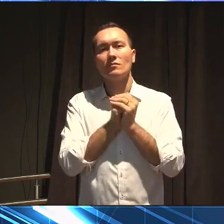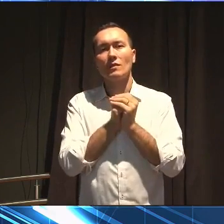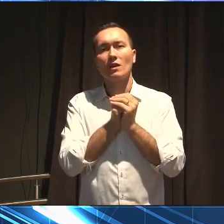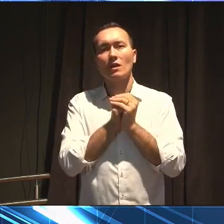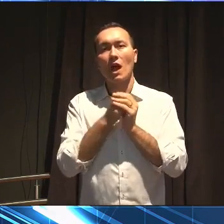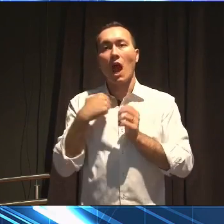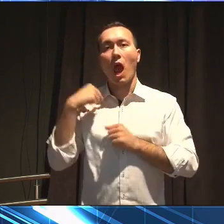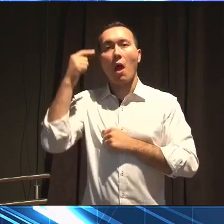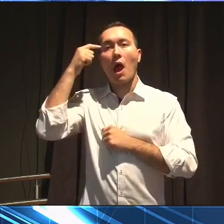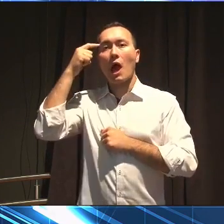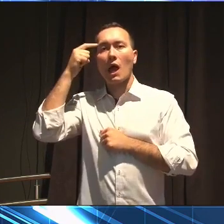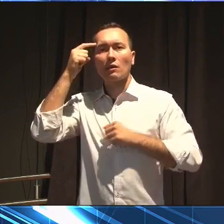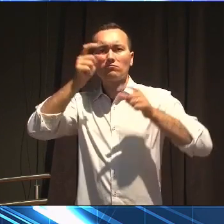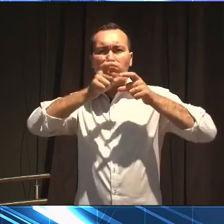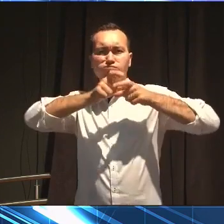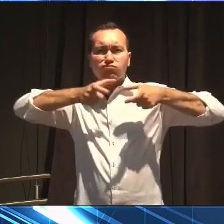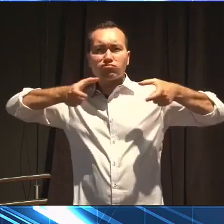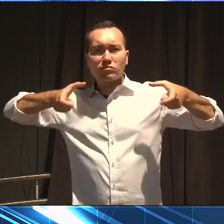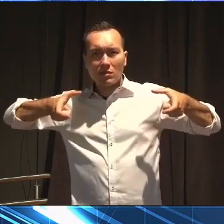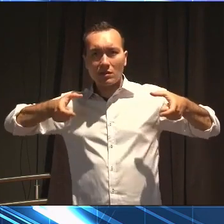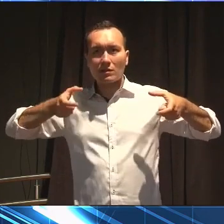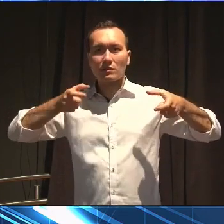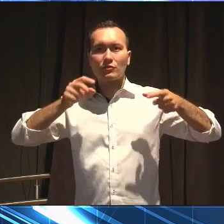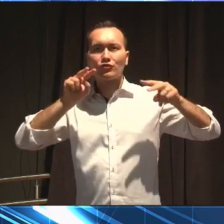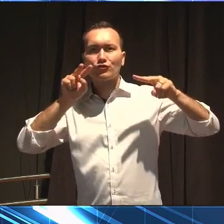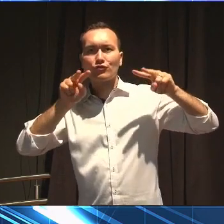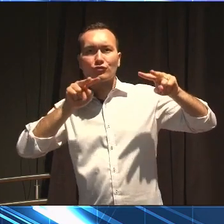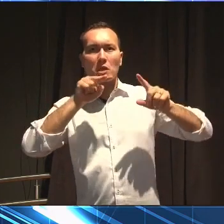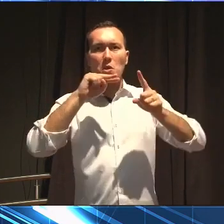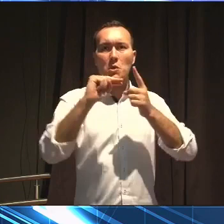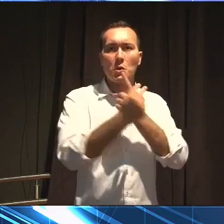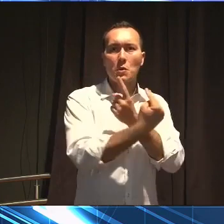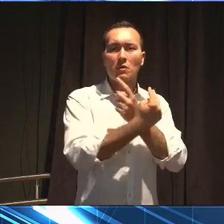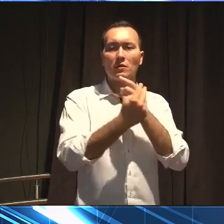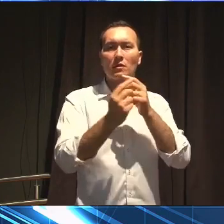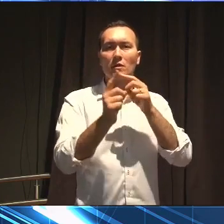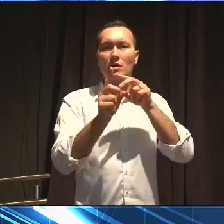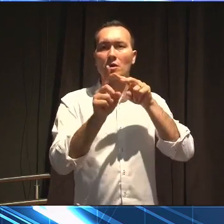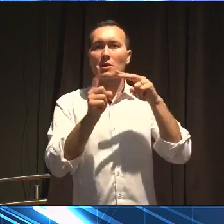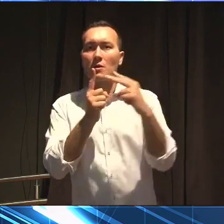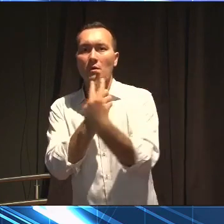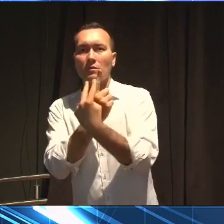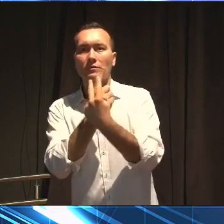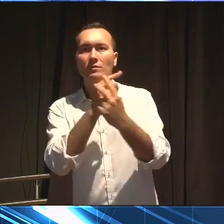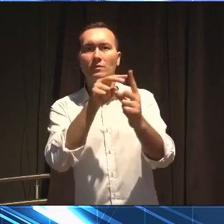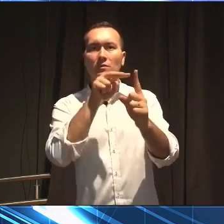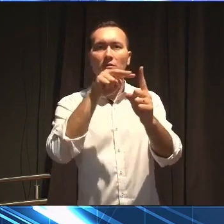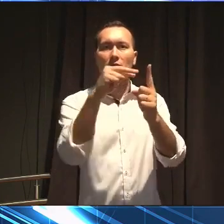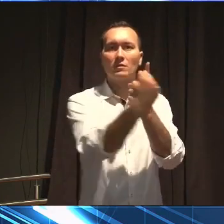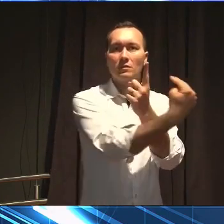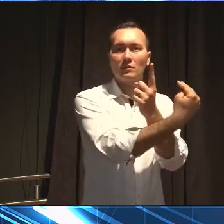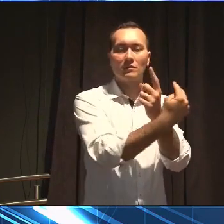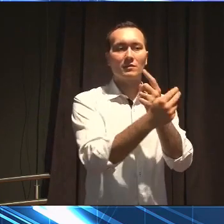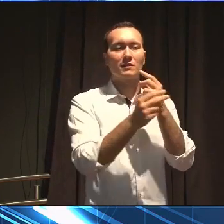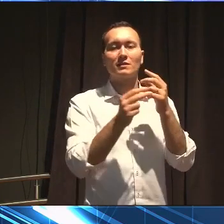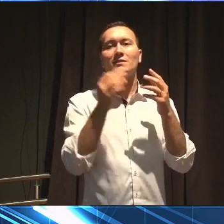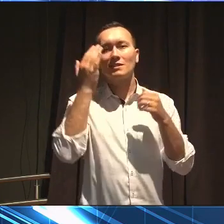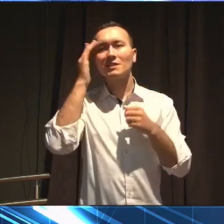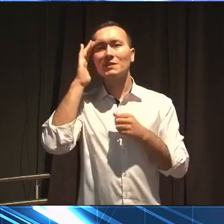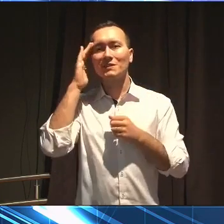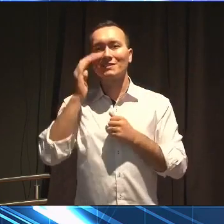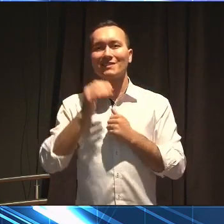de forma ampla, a gente conseguir olhar para vários lados quando a gente está pensando em chegar numa solução.